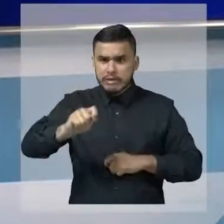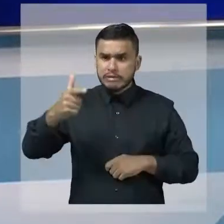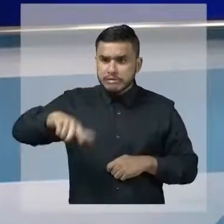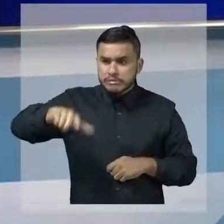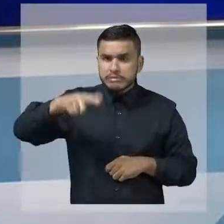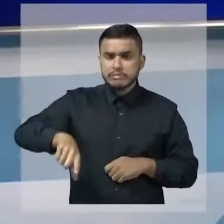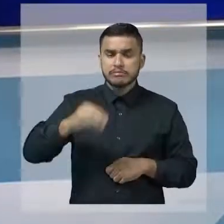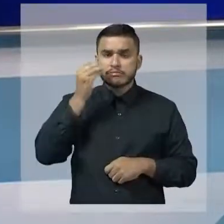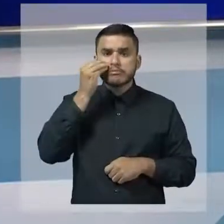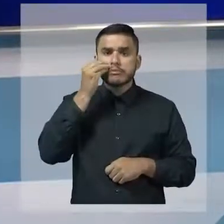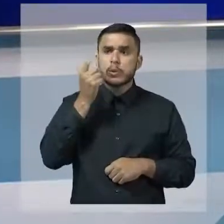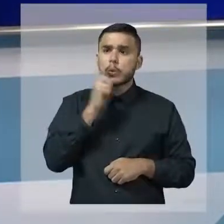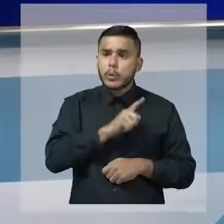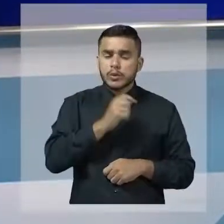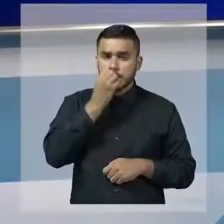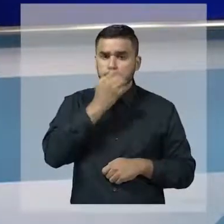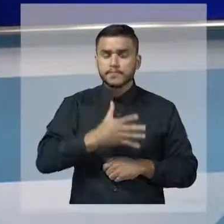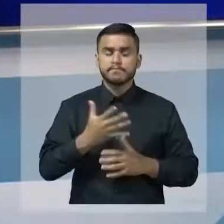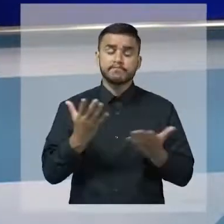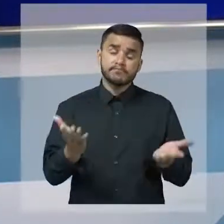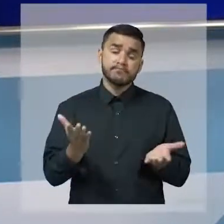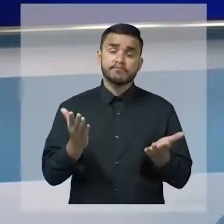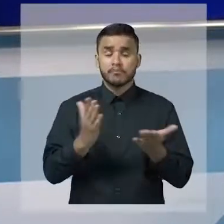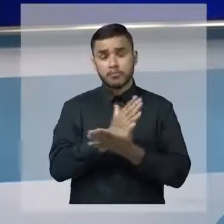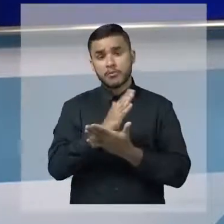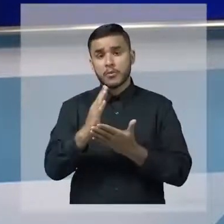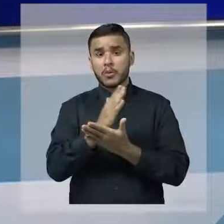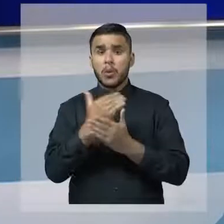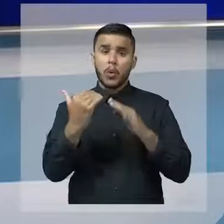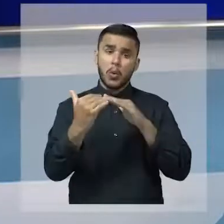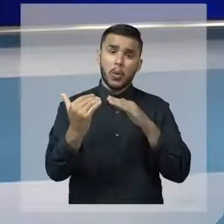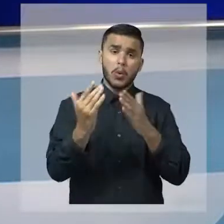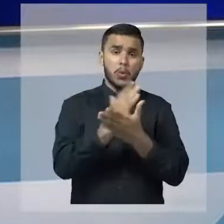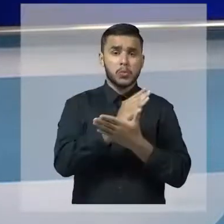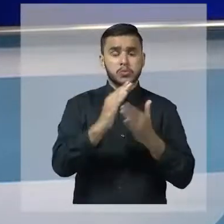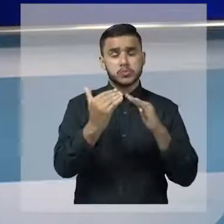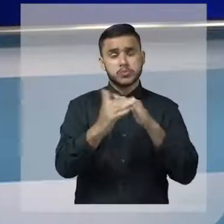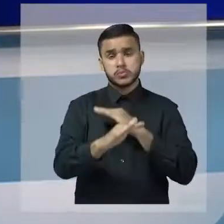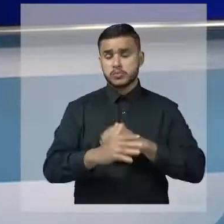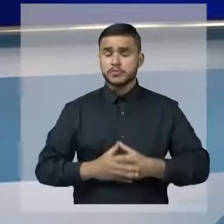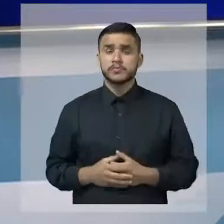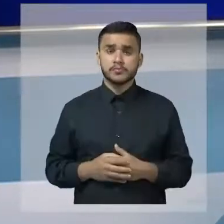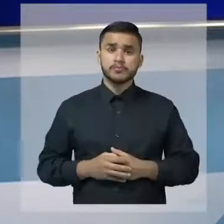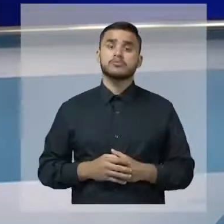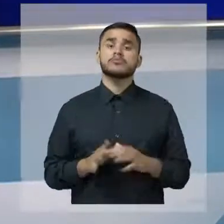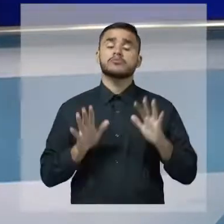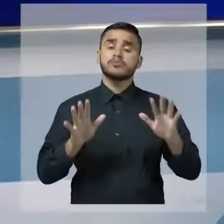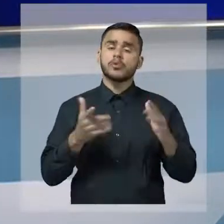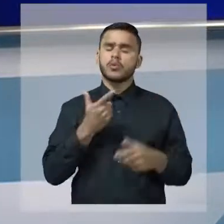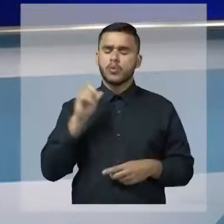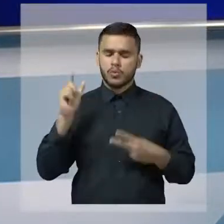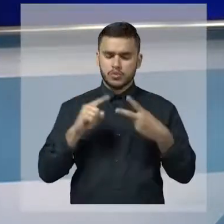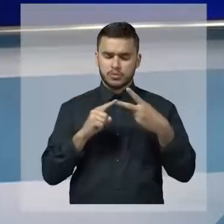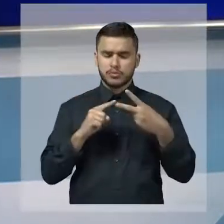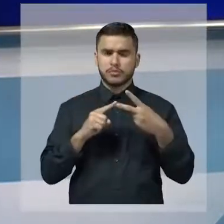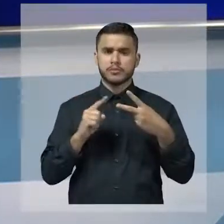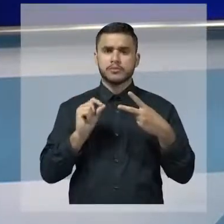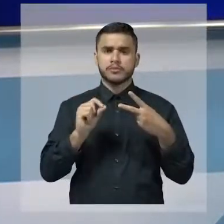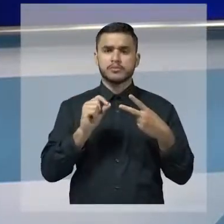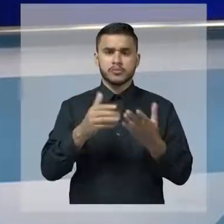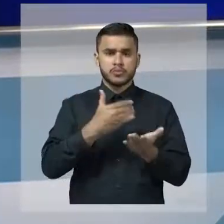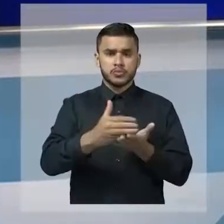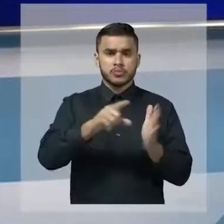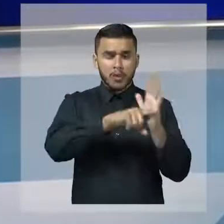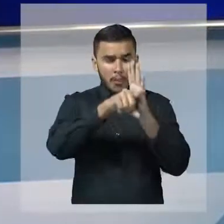Isso causou, obviamente, várias interpretações. A outra foi com relação à abertura de inquérito, a partir de